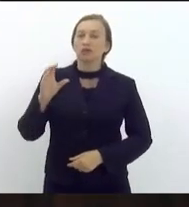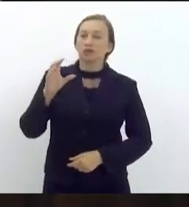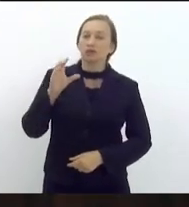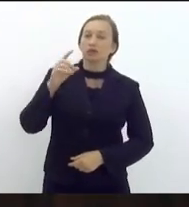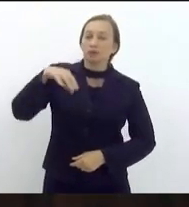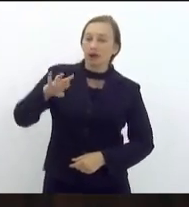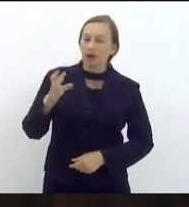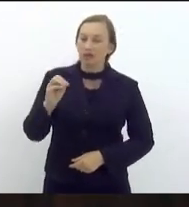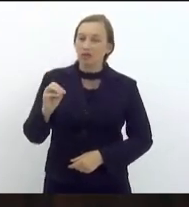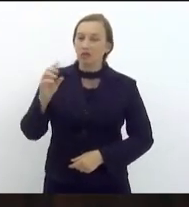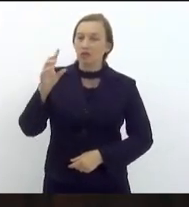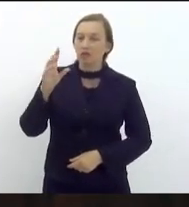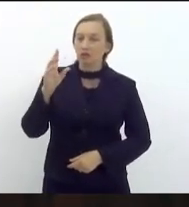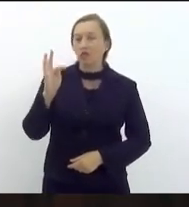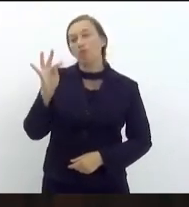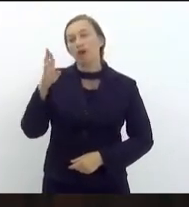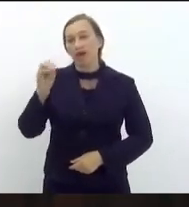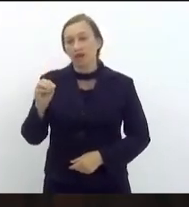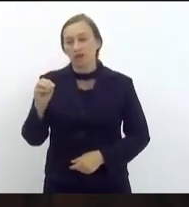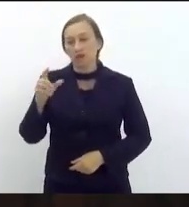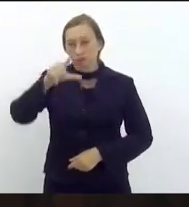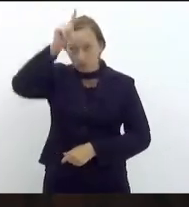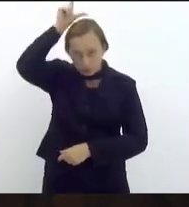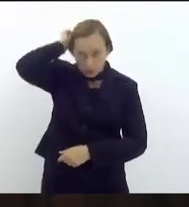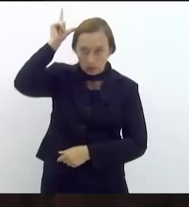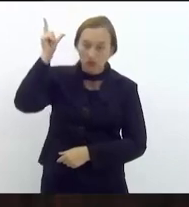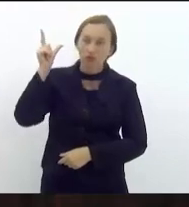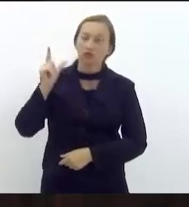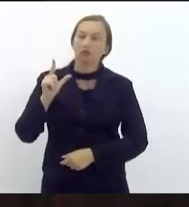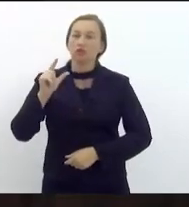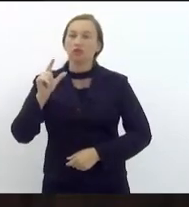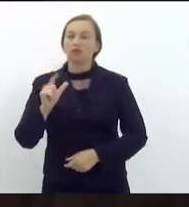Jair Bittencourt e Luiz Paulo